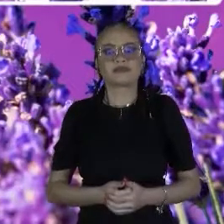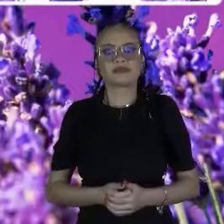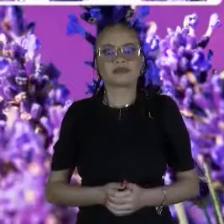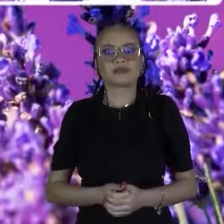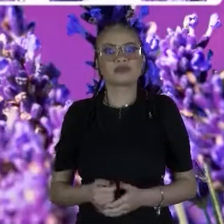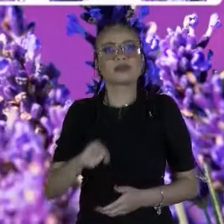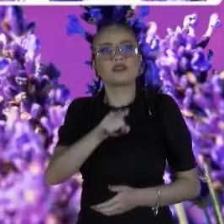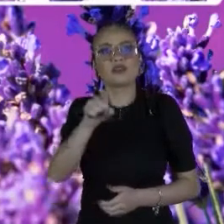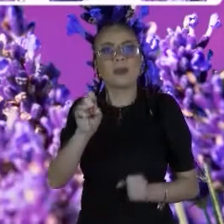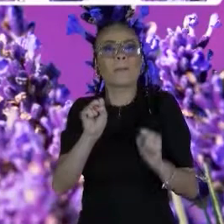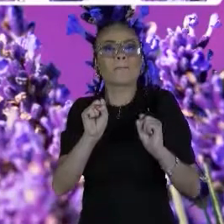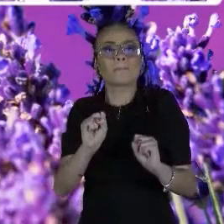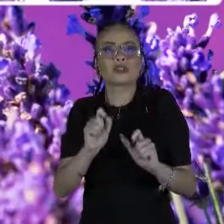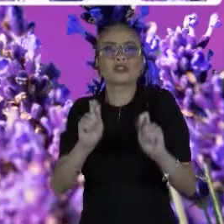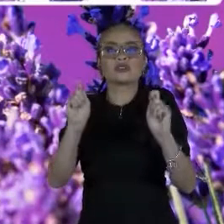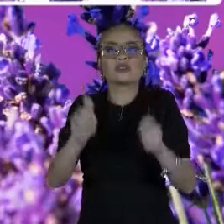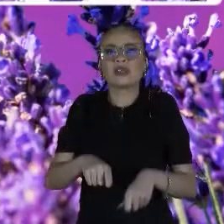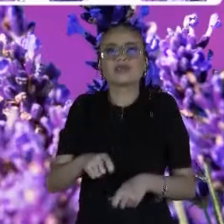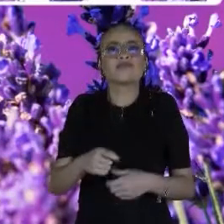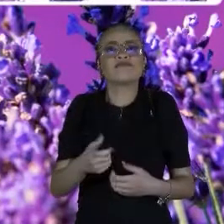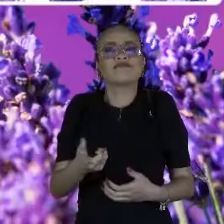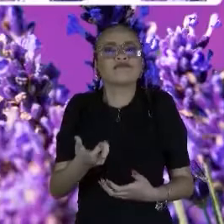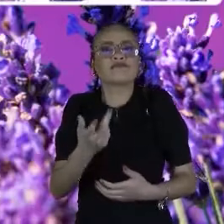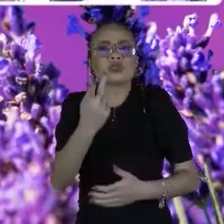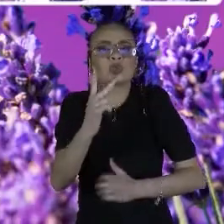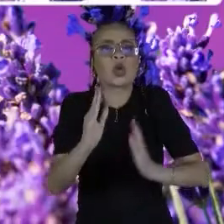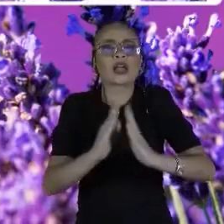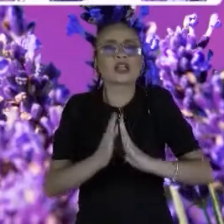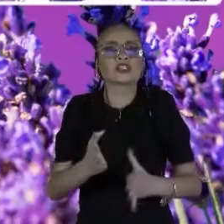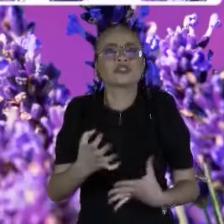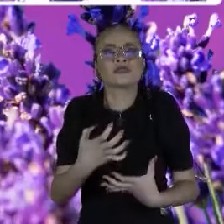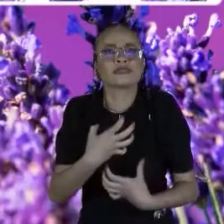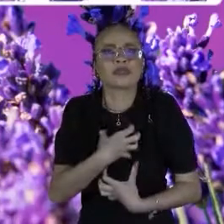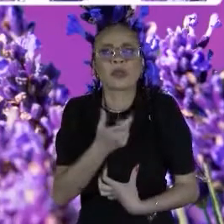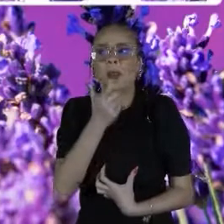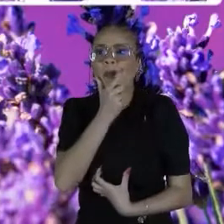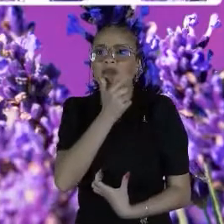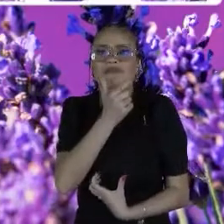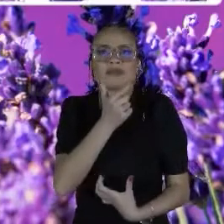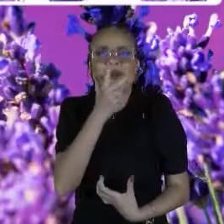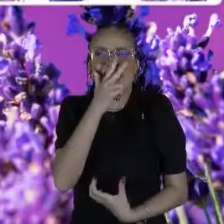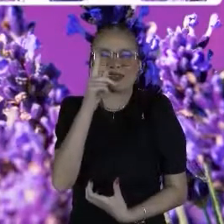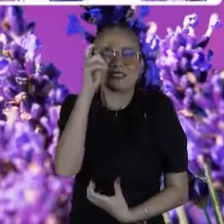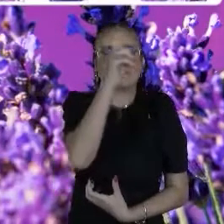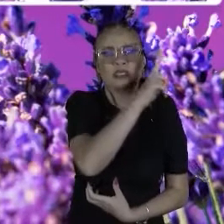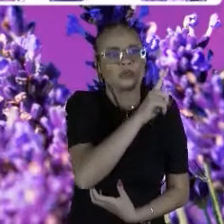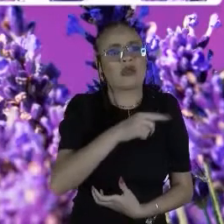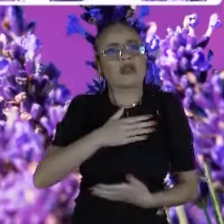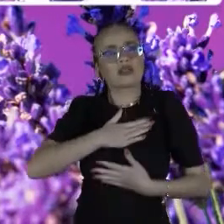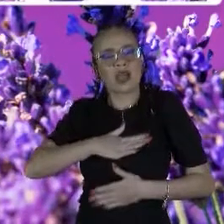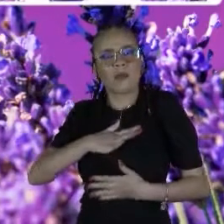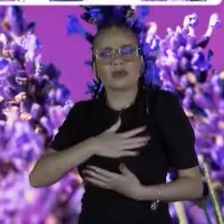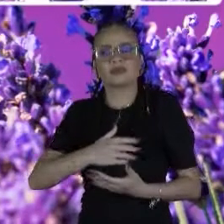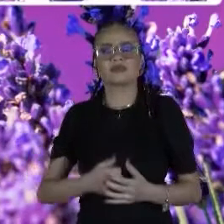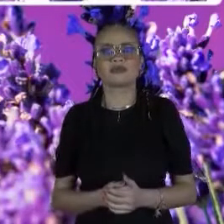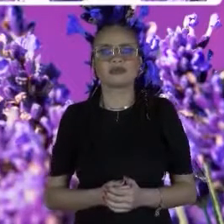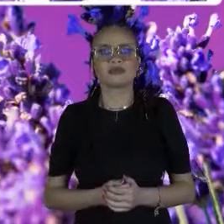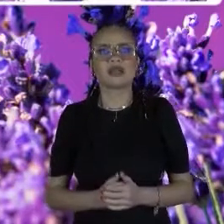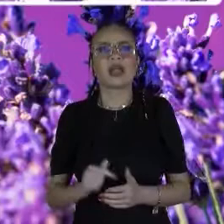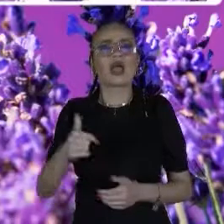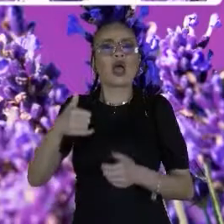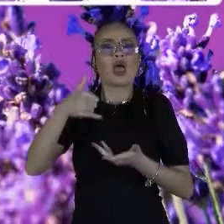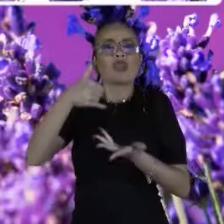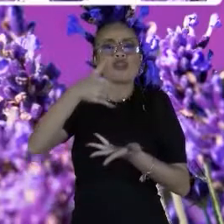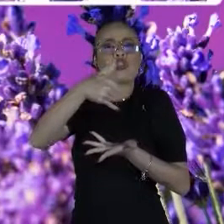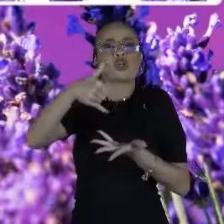como você pode ter de forma simples na sua casa o que que Afinal é um óleo esse Oi Cris olha